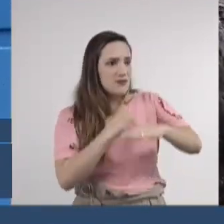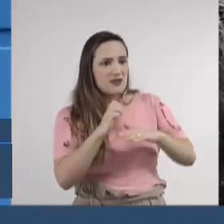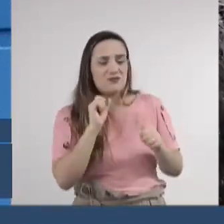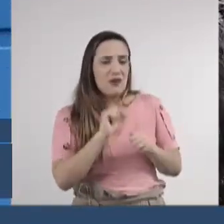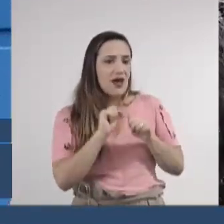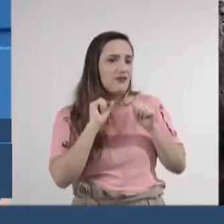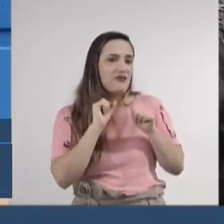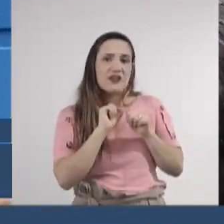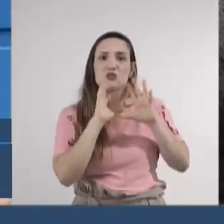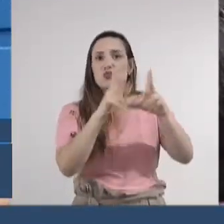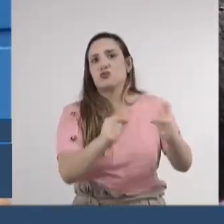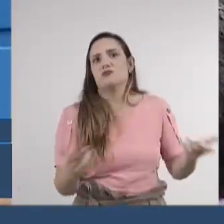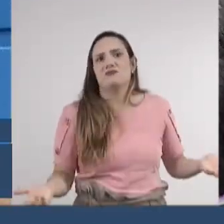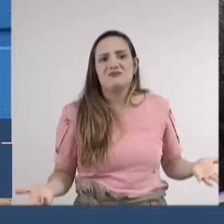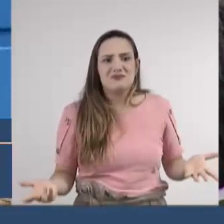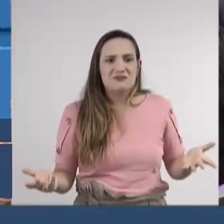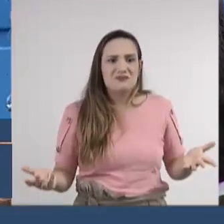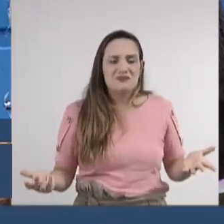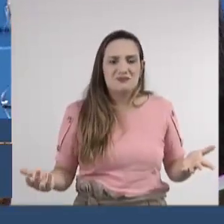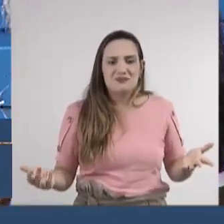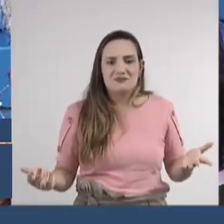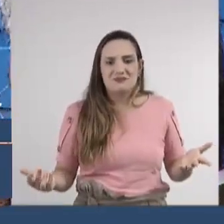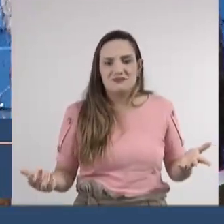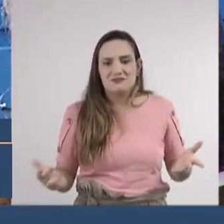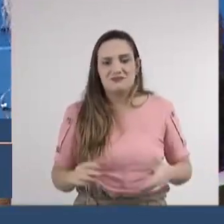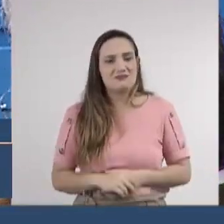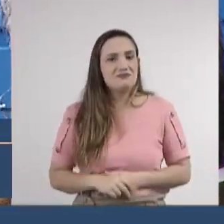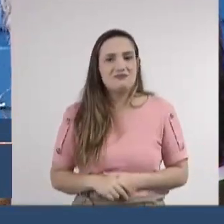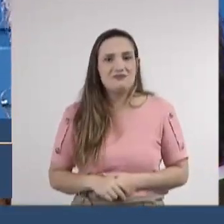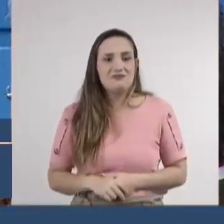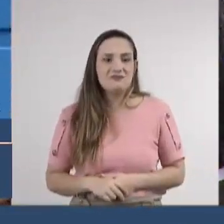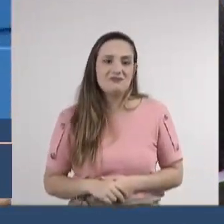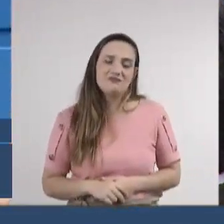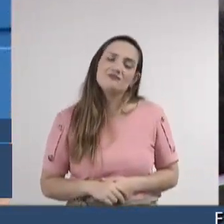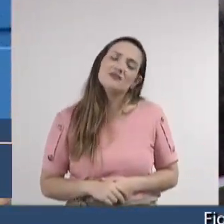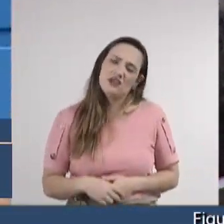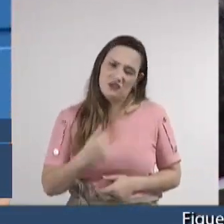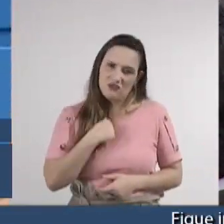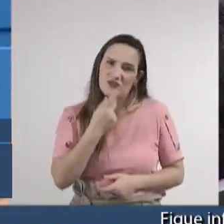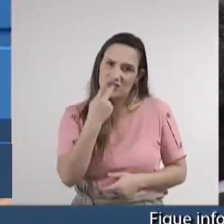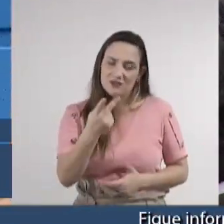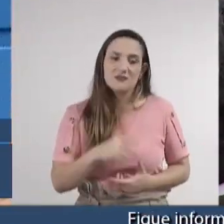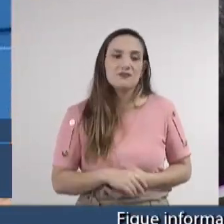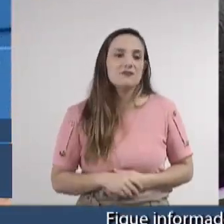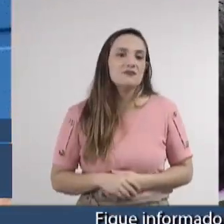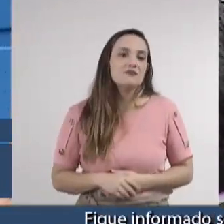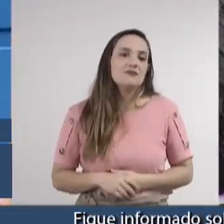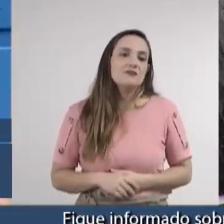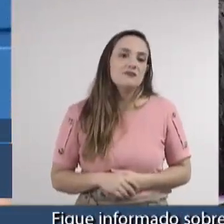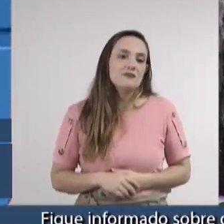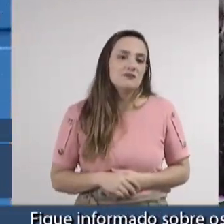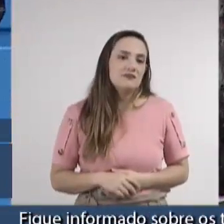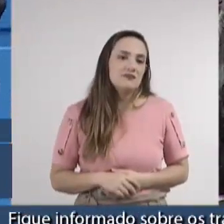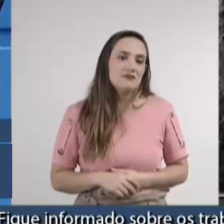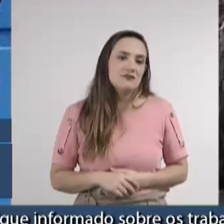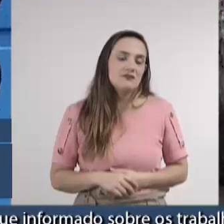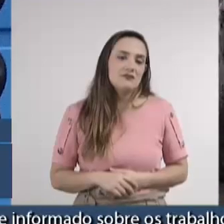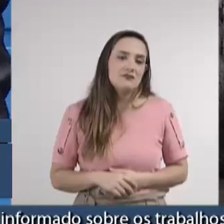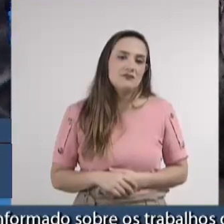esse aporte, vai fazer isso. Não cumpriu o contrato. E cá entre nós temos